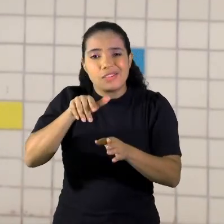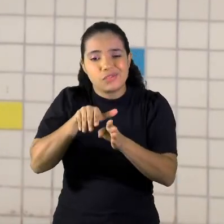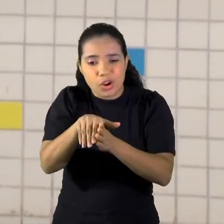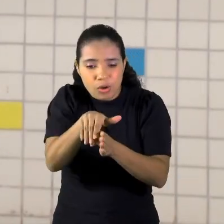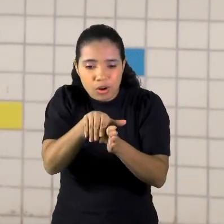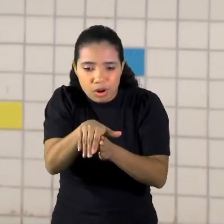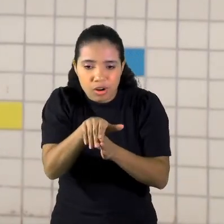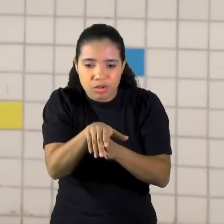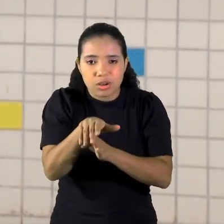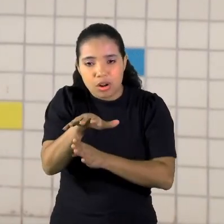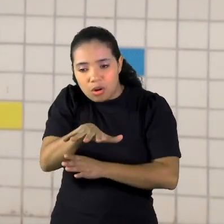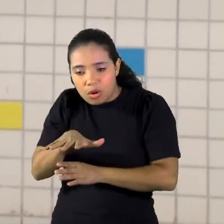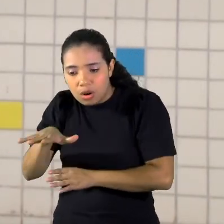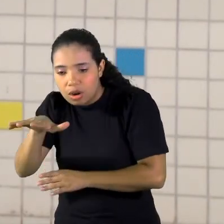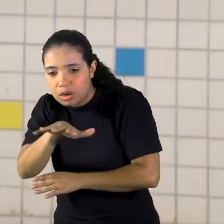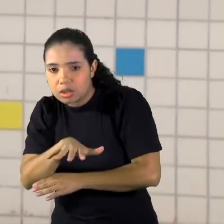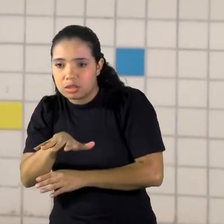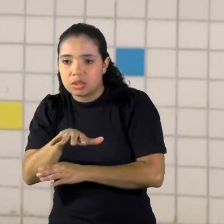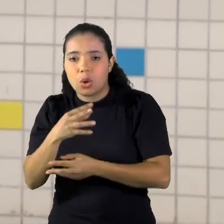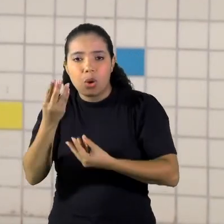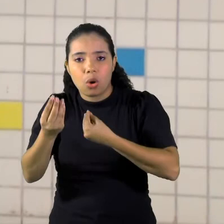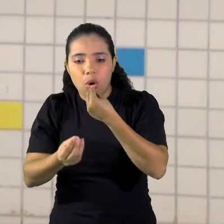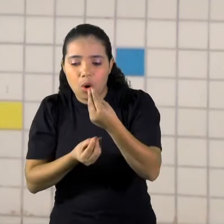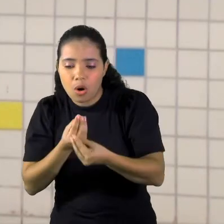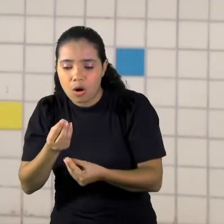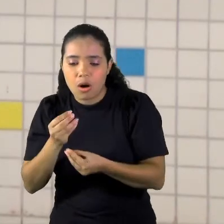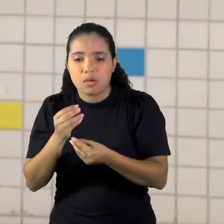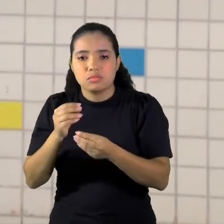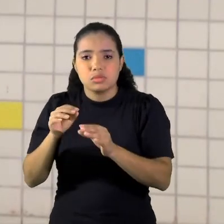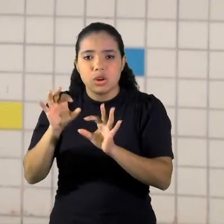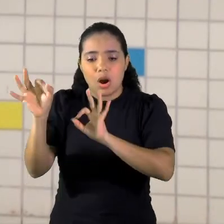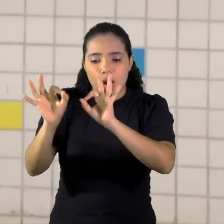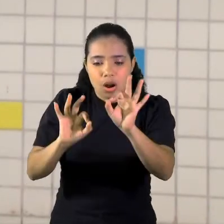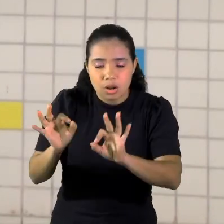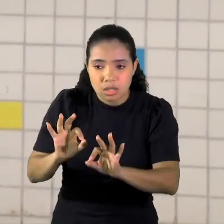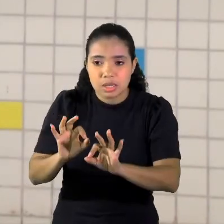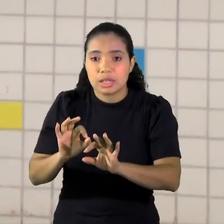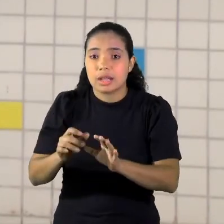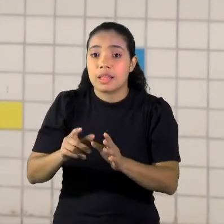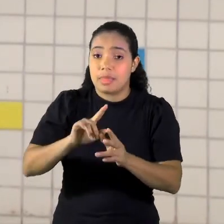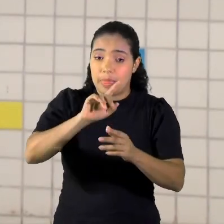orientar os territórios sobre como que eles devem agir. Depois